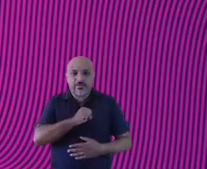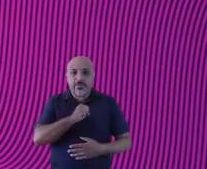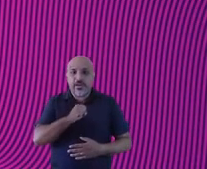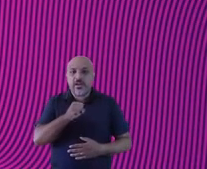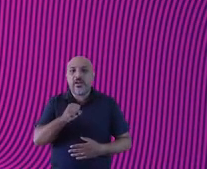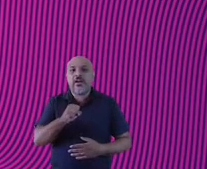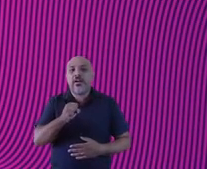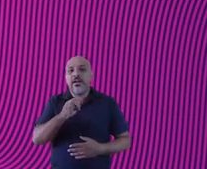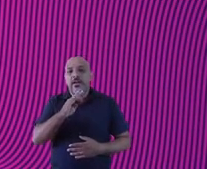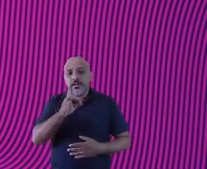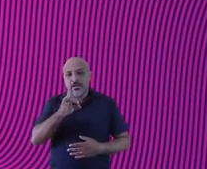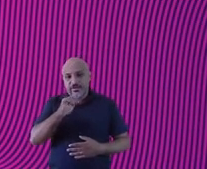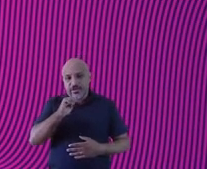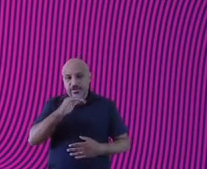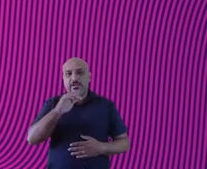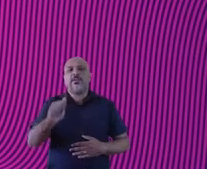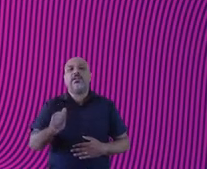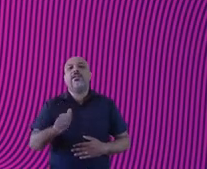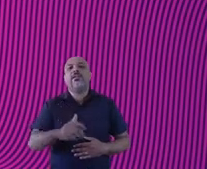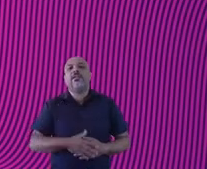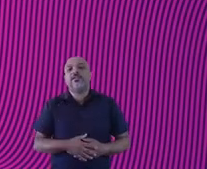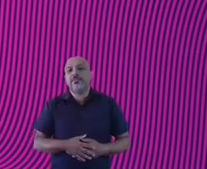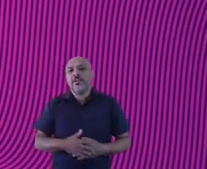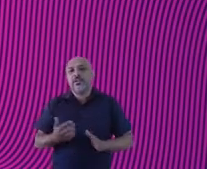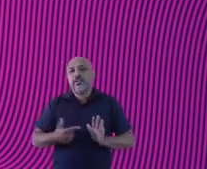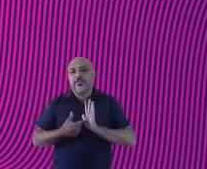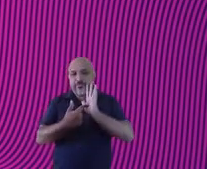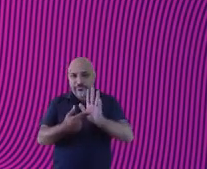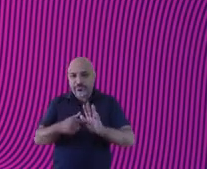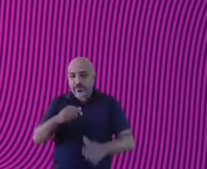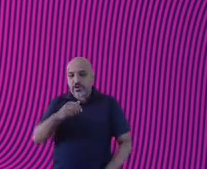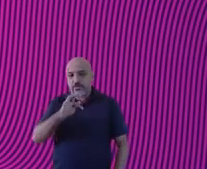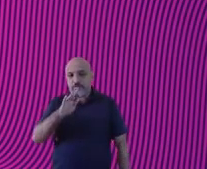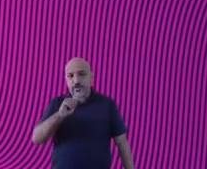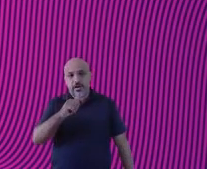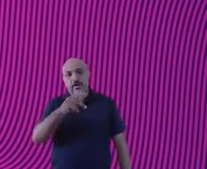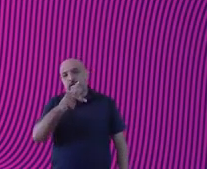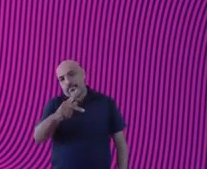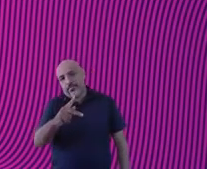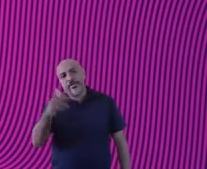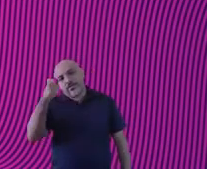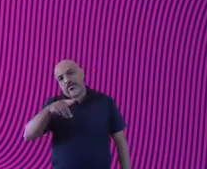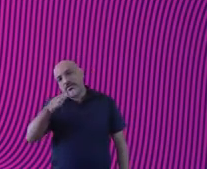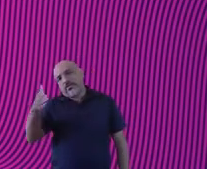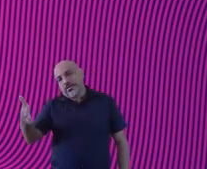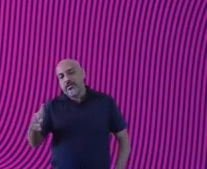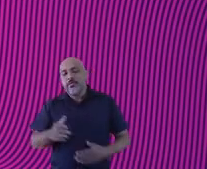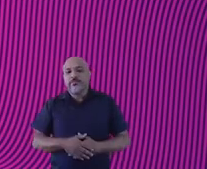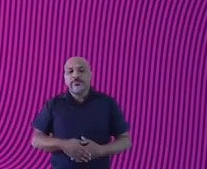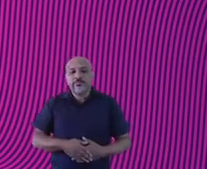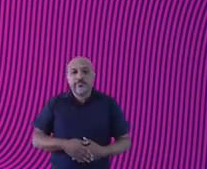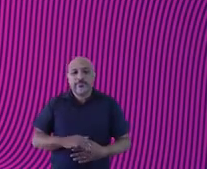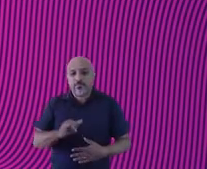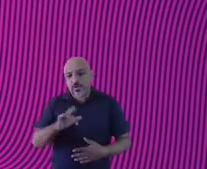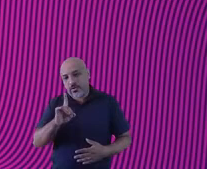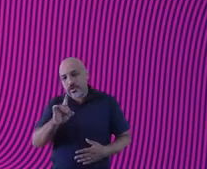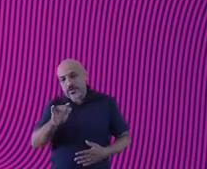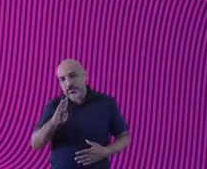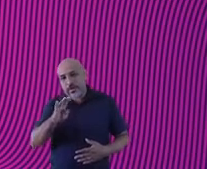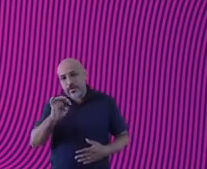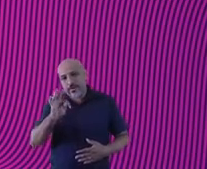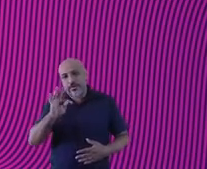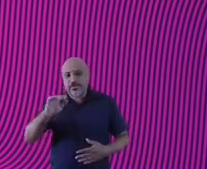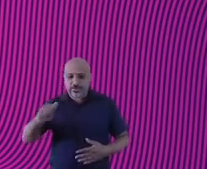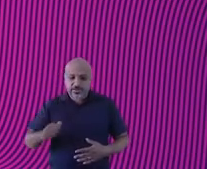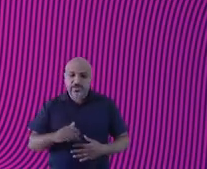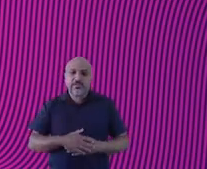que é o caso dele, que é o flutter, desordens de condução, miocardiopatia,